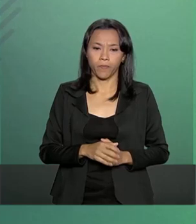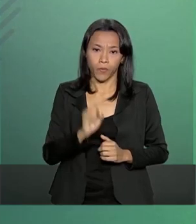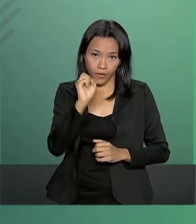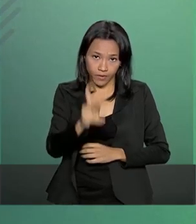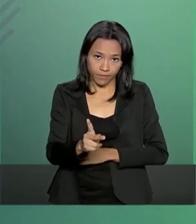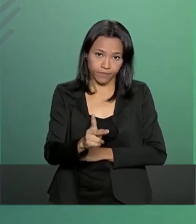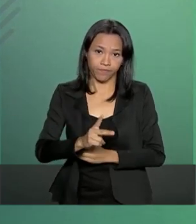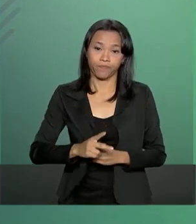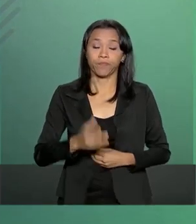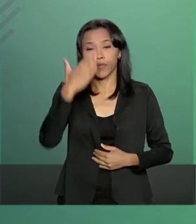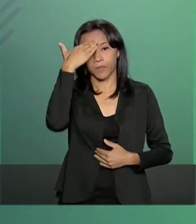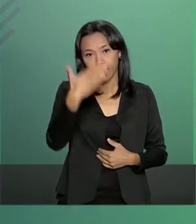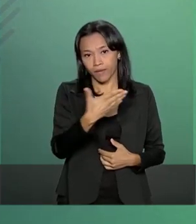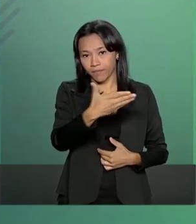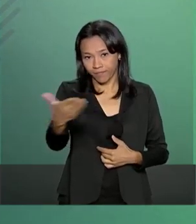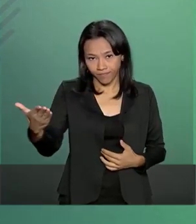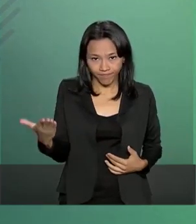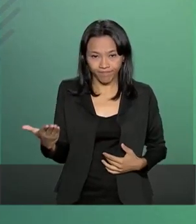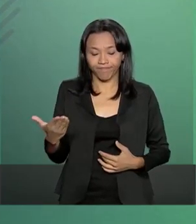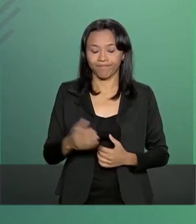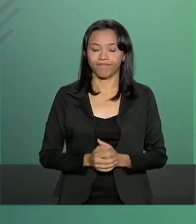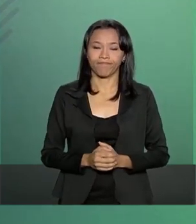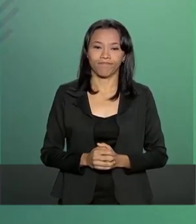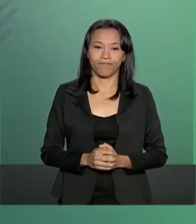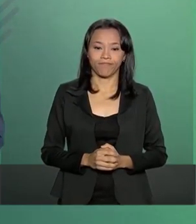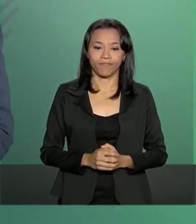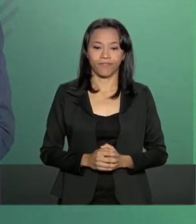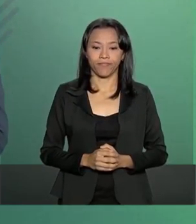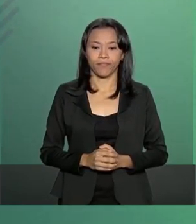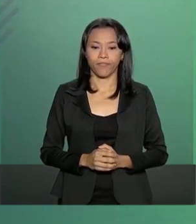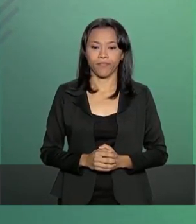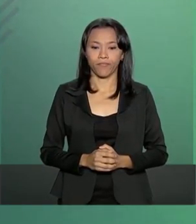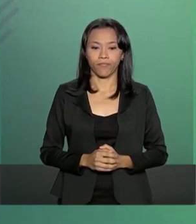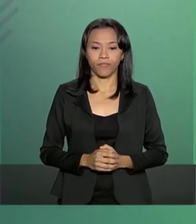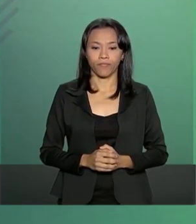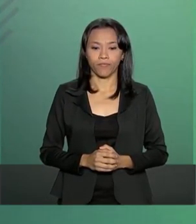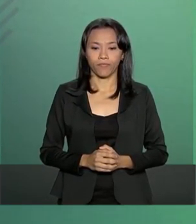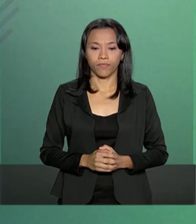Ok. Gente, muito obrigado. Paz e bem.